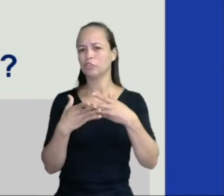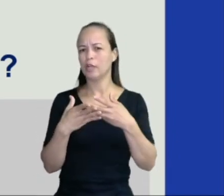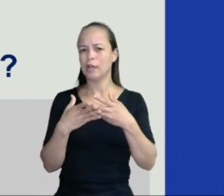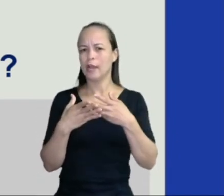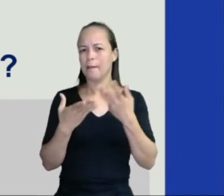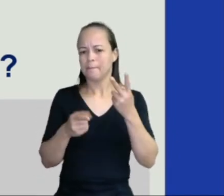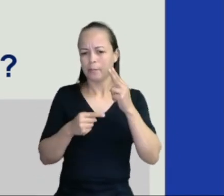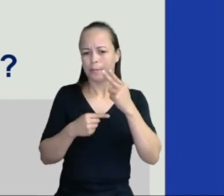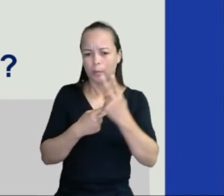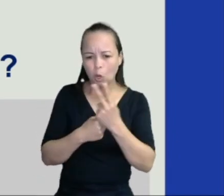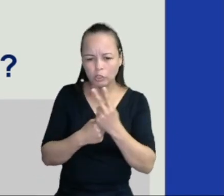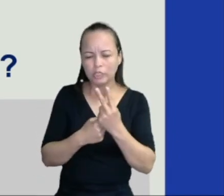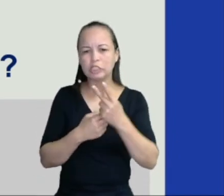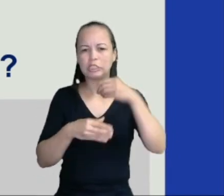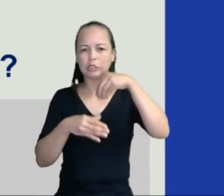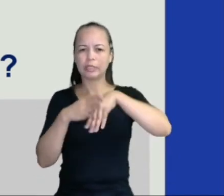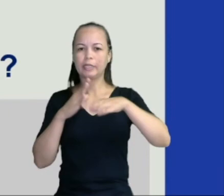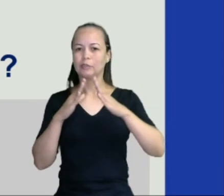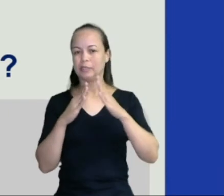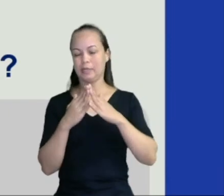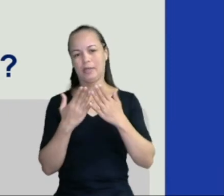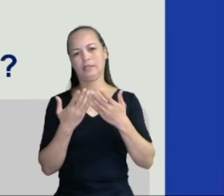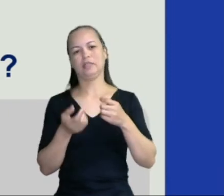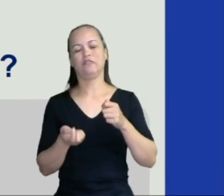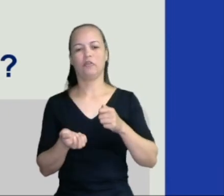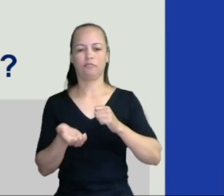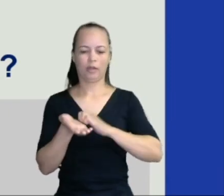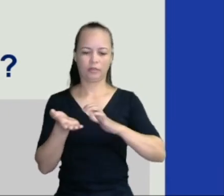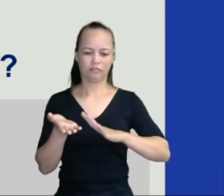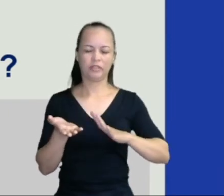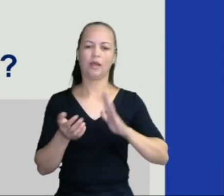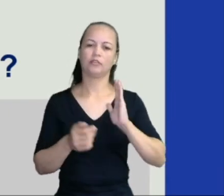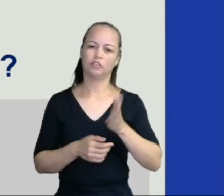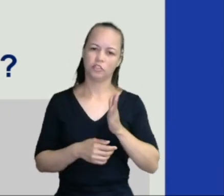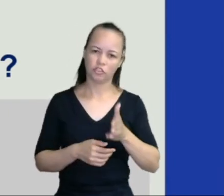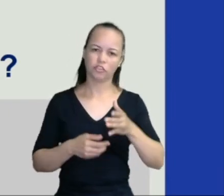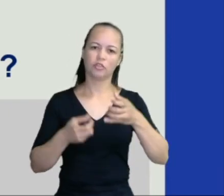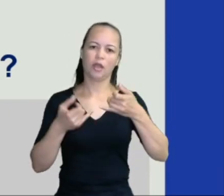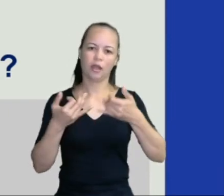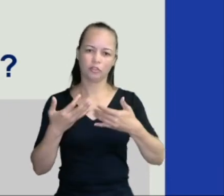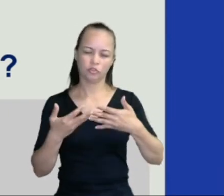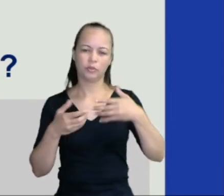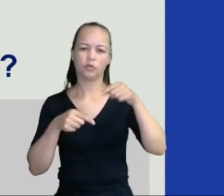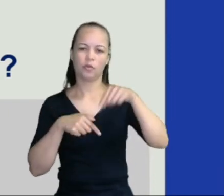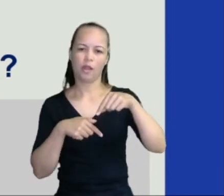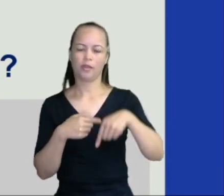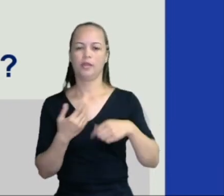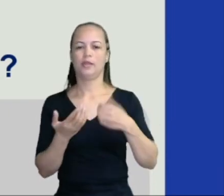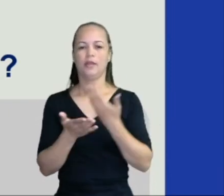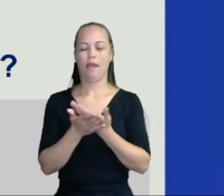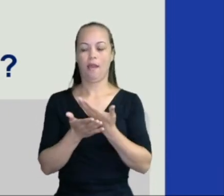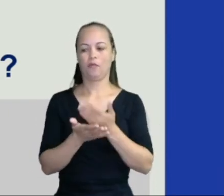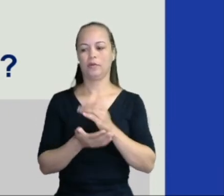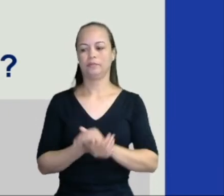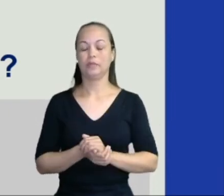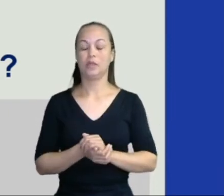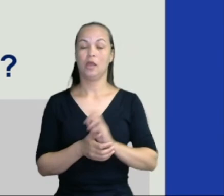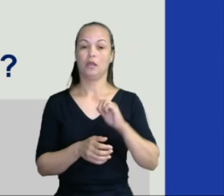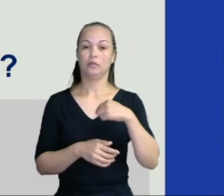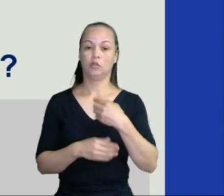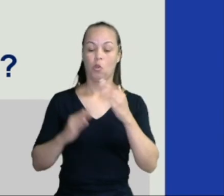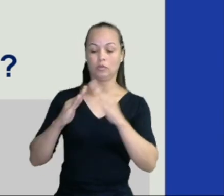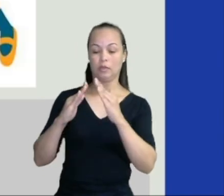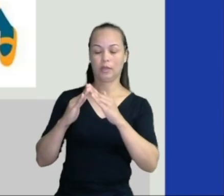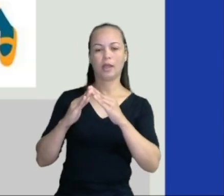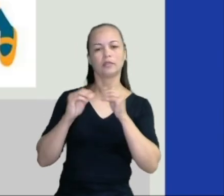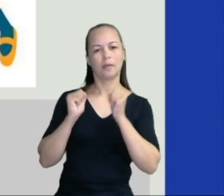Foi um assunto também que a gente já trabalhou aqui nas nossas aulas. A nossa casa pode apresentar diversos